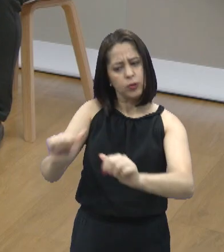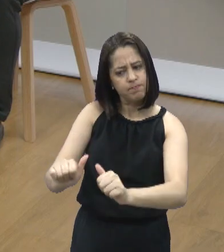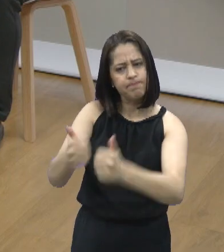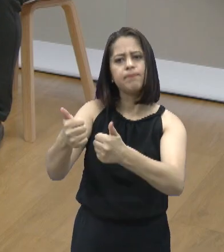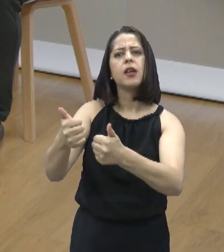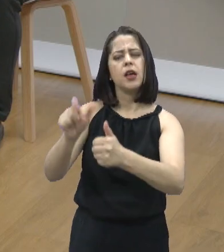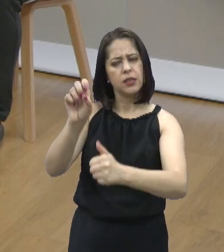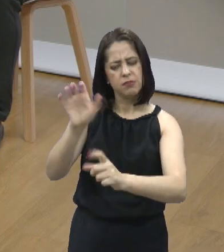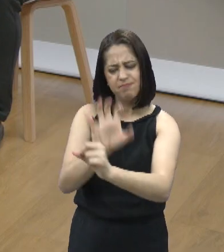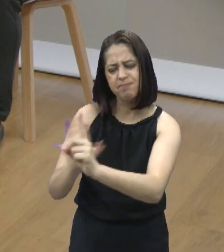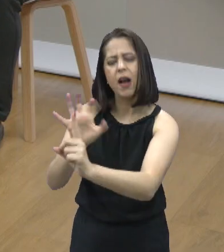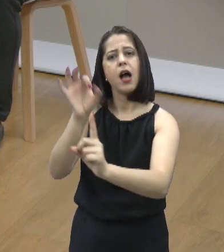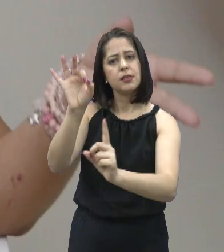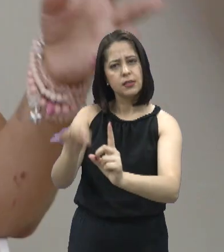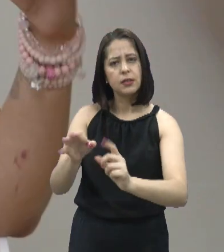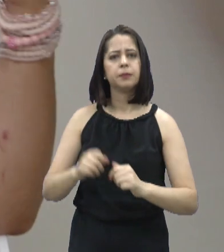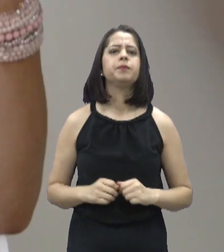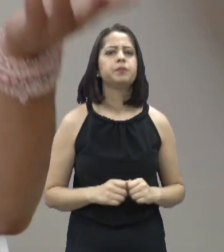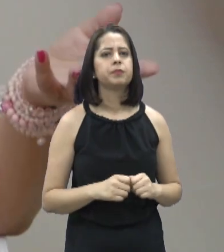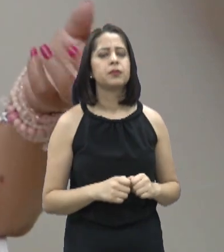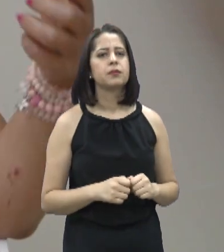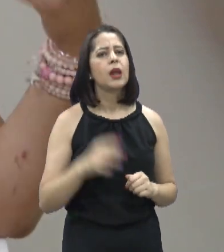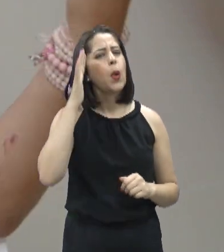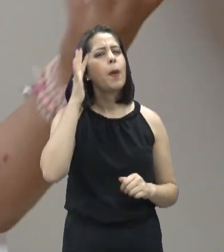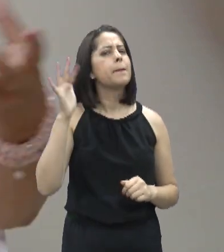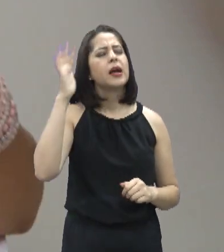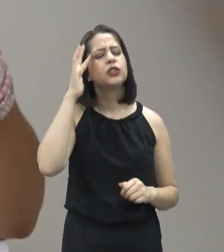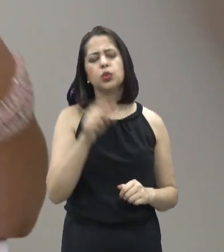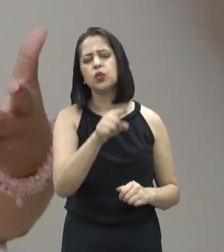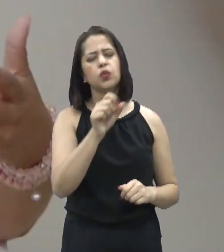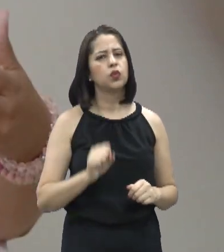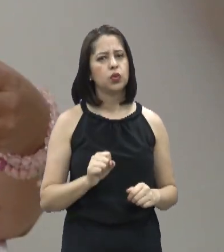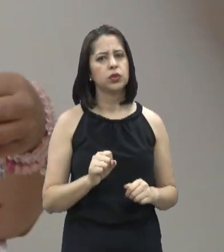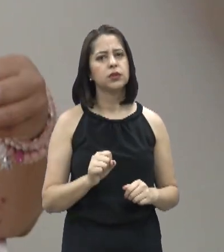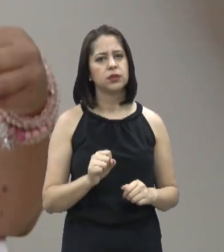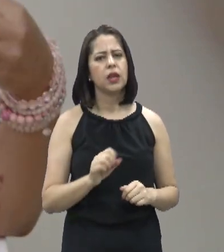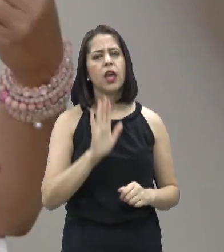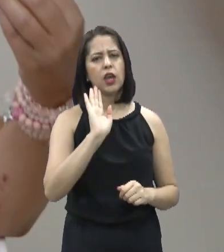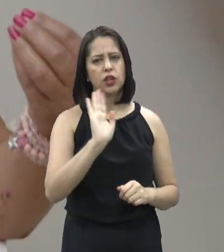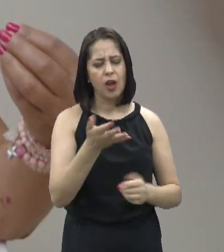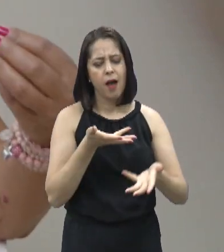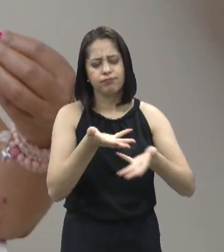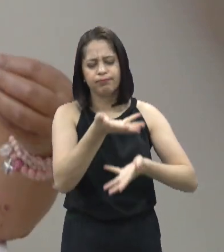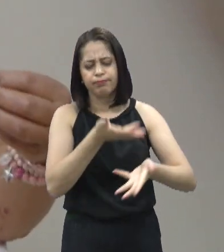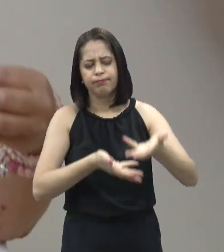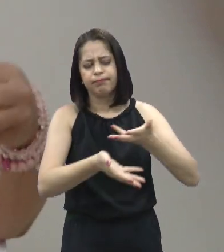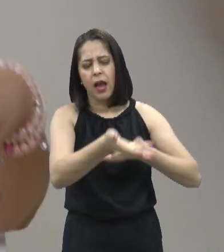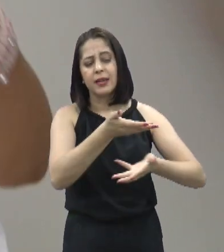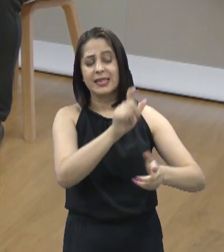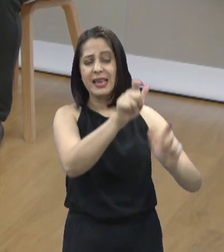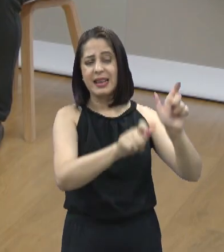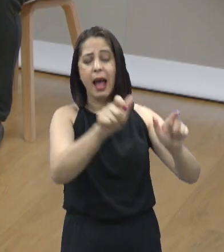de mulheres. E eu imagino que você convive com várias mulheres que passam por esse tipo de tratamento. Mas e os familiares?